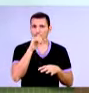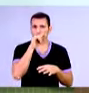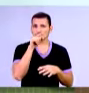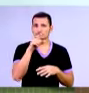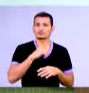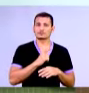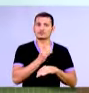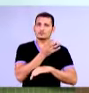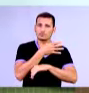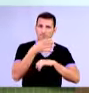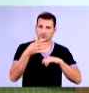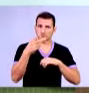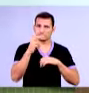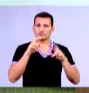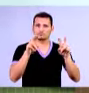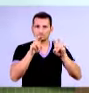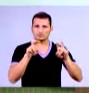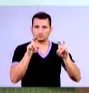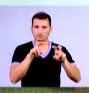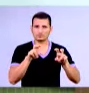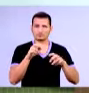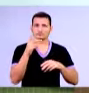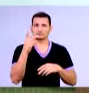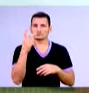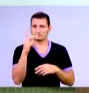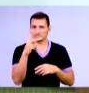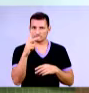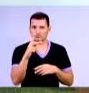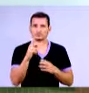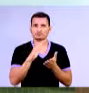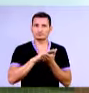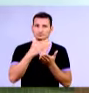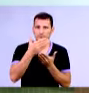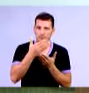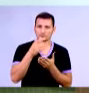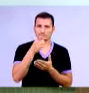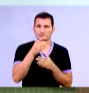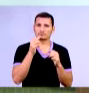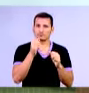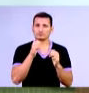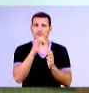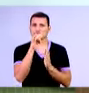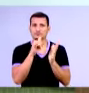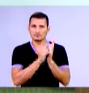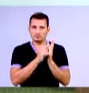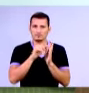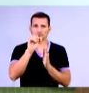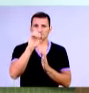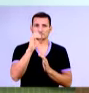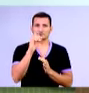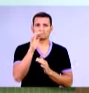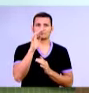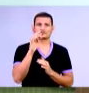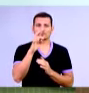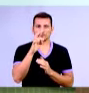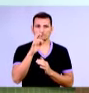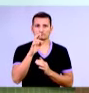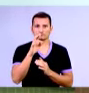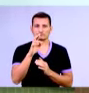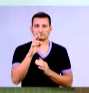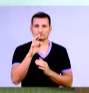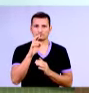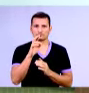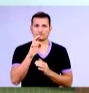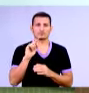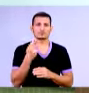Windows no seu computador, no seu notebook, você pode instalar os softwares e rodar os softwares que